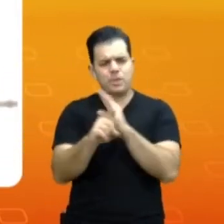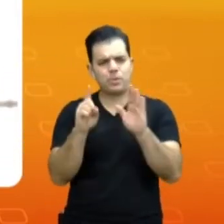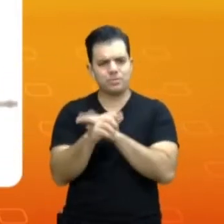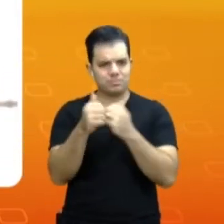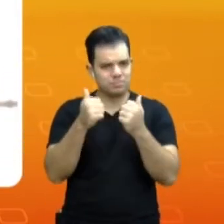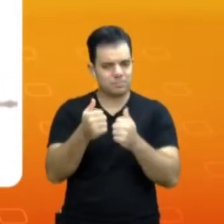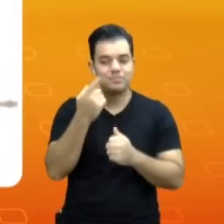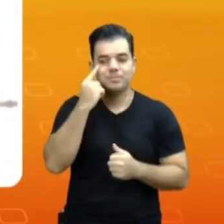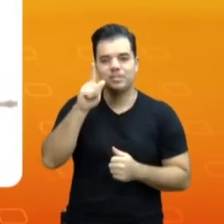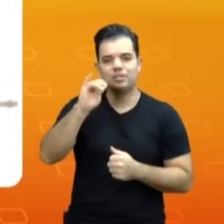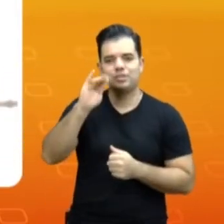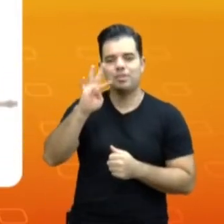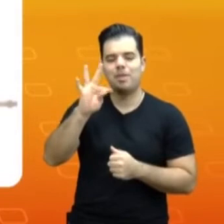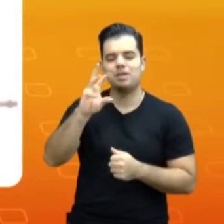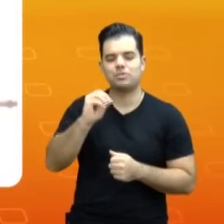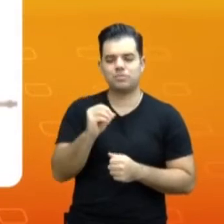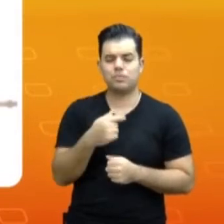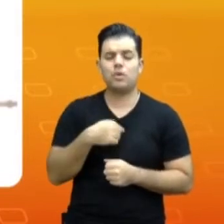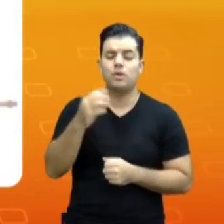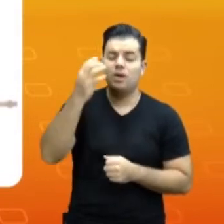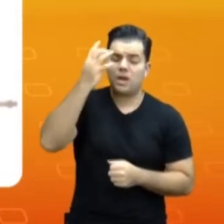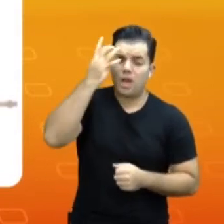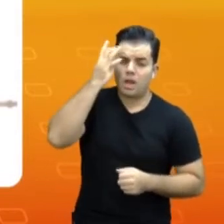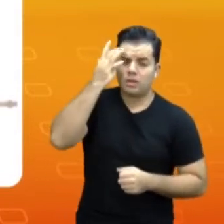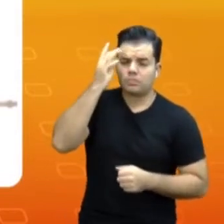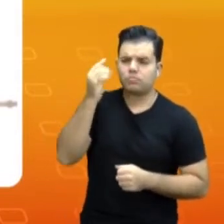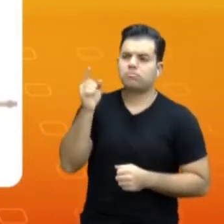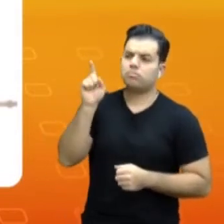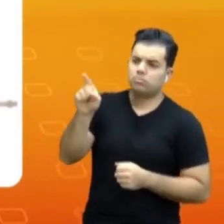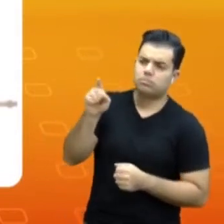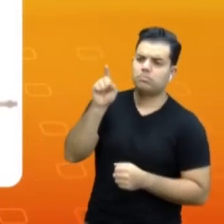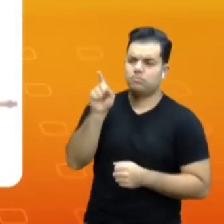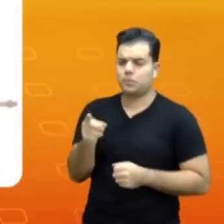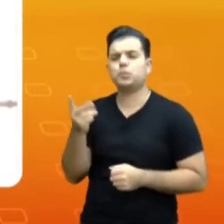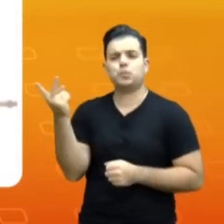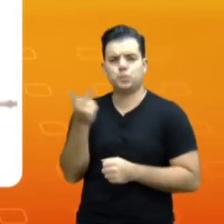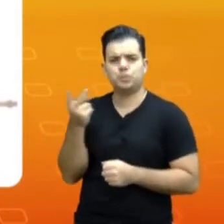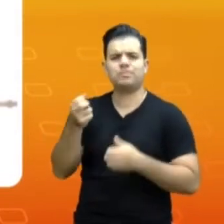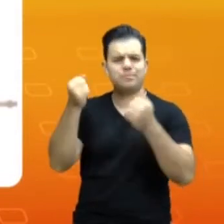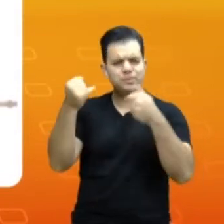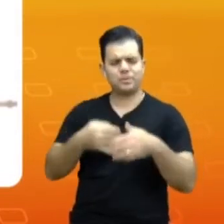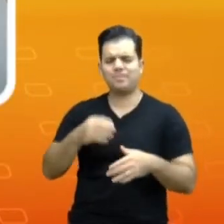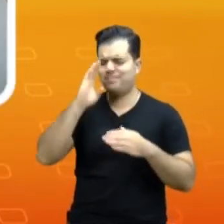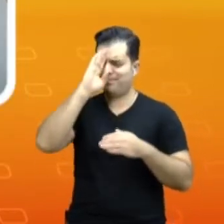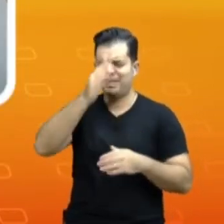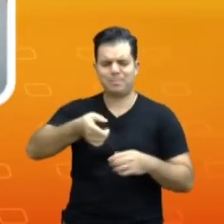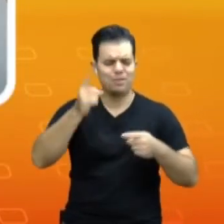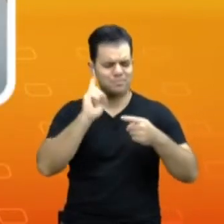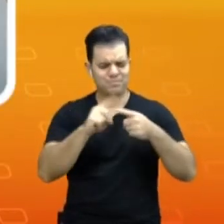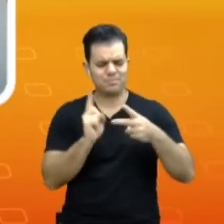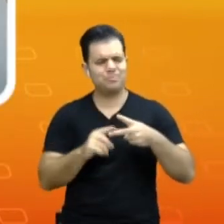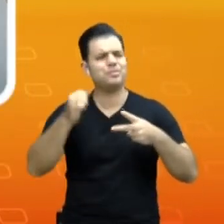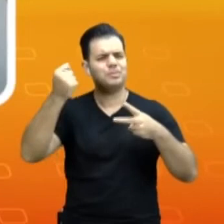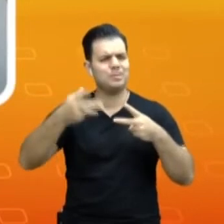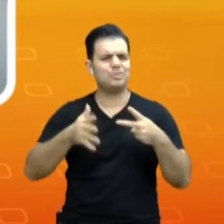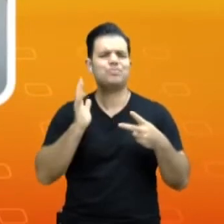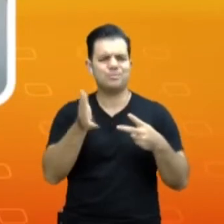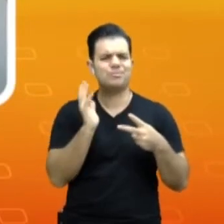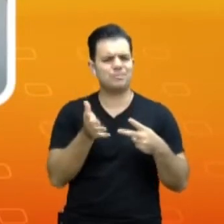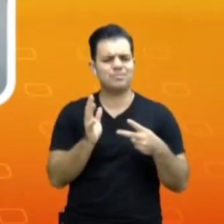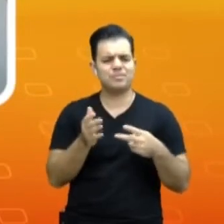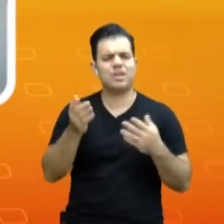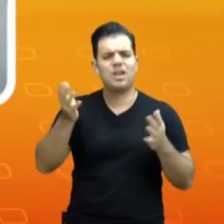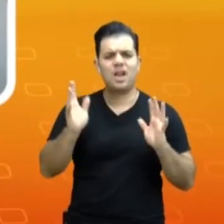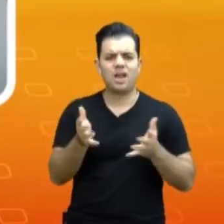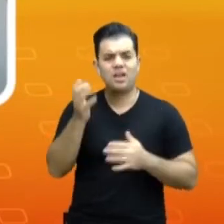gente. Eu acho que tanto o Thiago quanto a Fernanda já tocaram nos pontos principais aqui. Eu